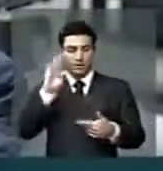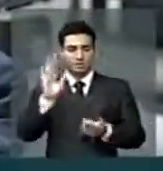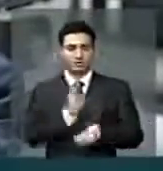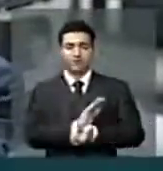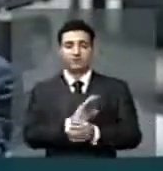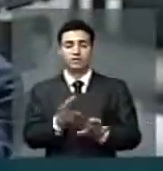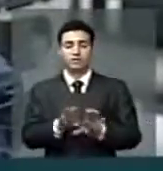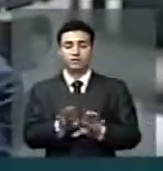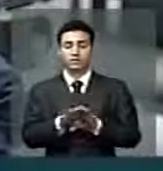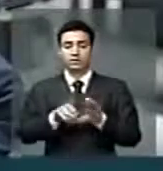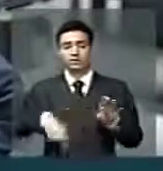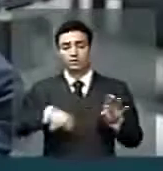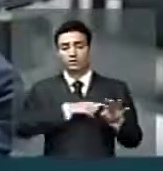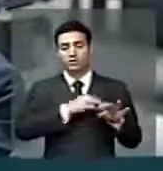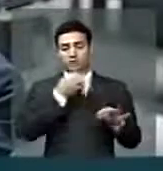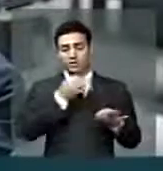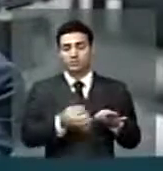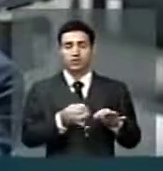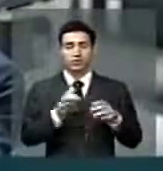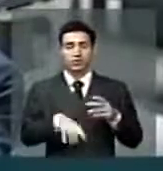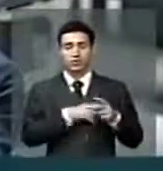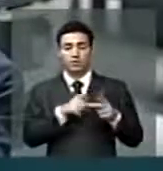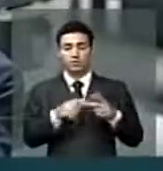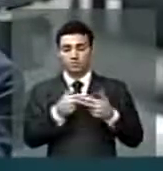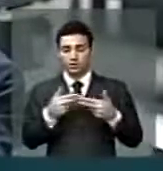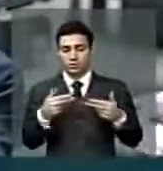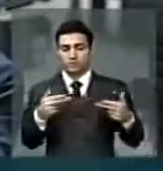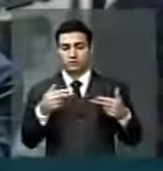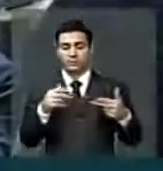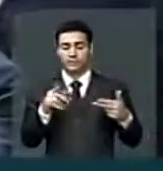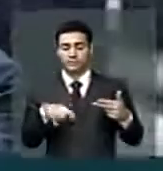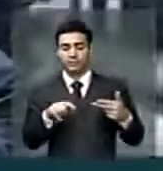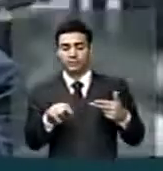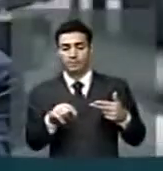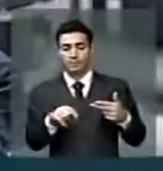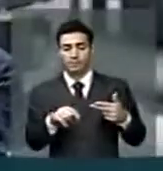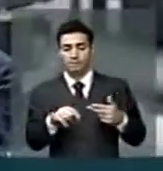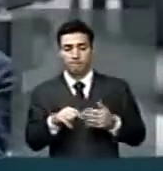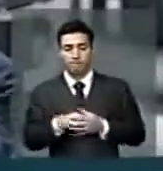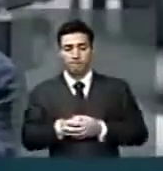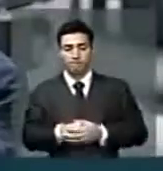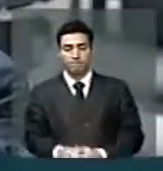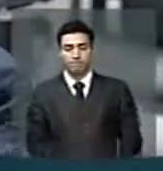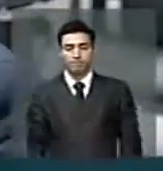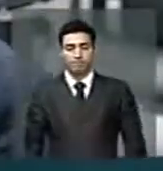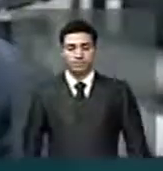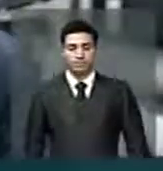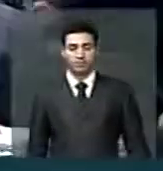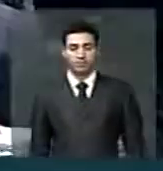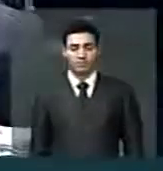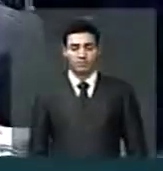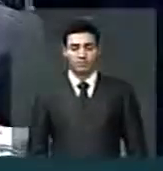também a nossa posição sobre uma outra questão, que é a... Arthur Bruno.